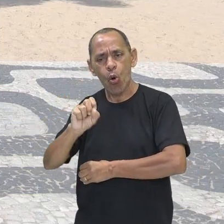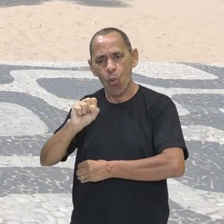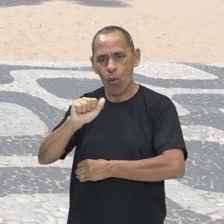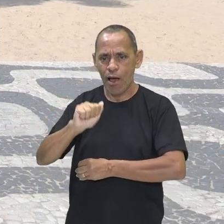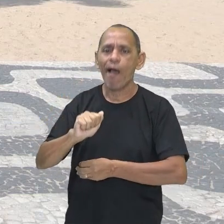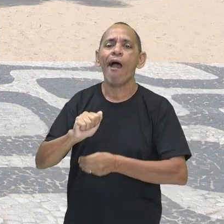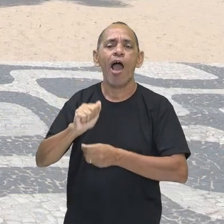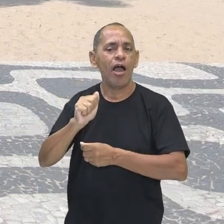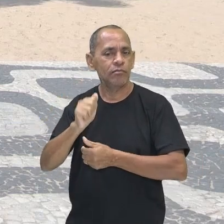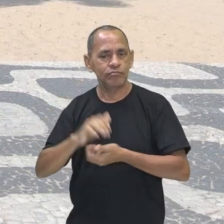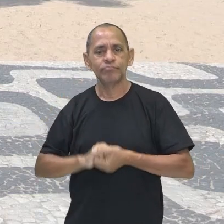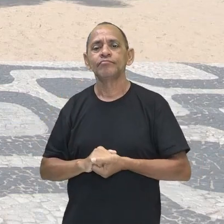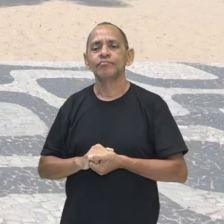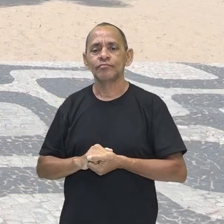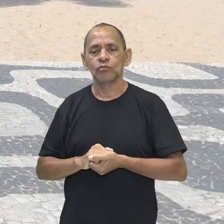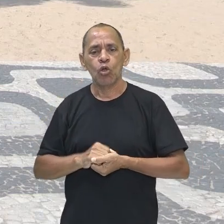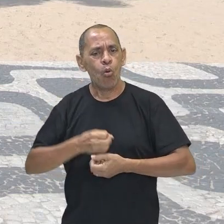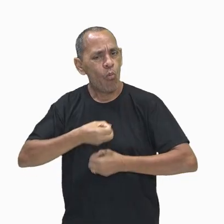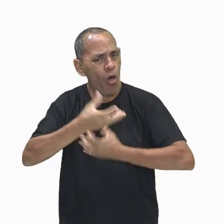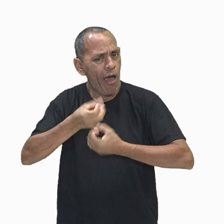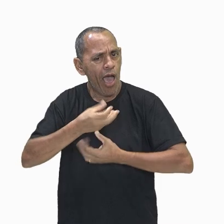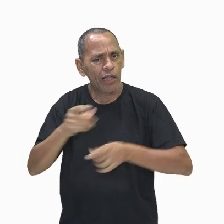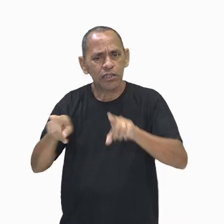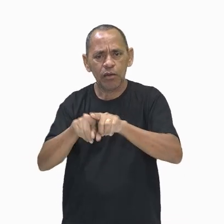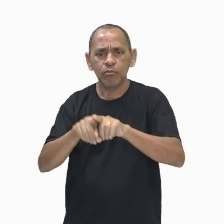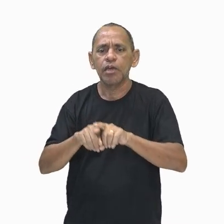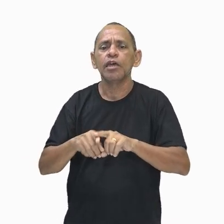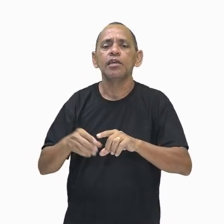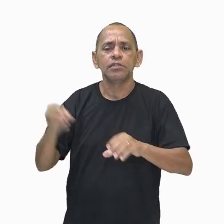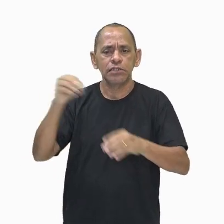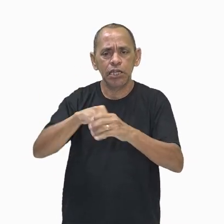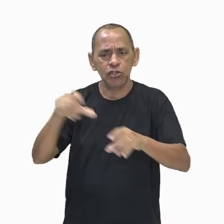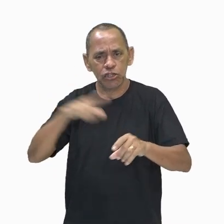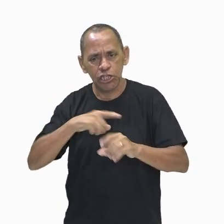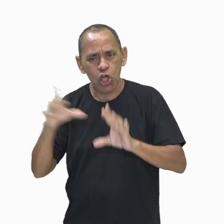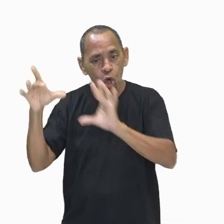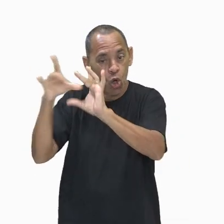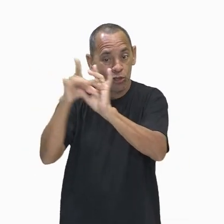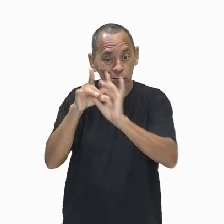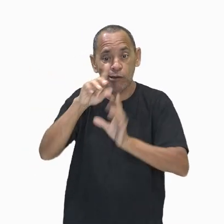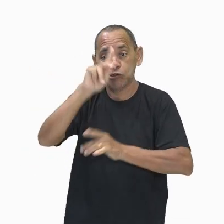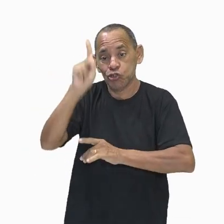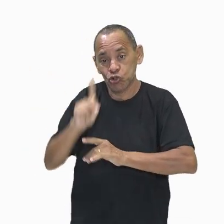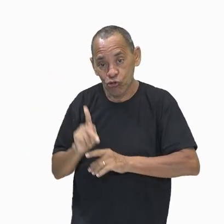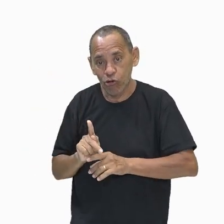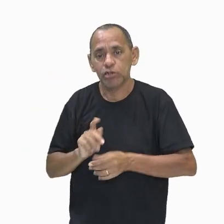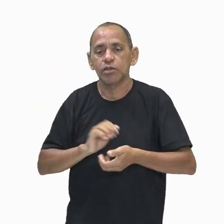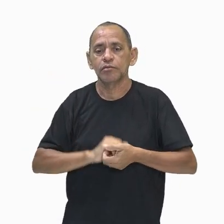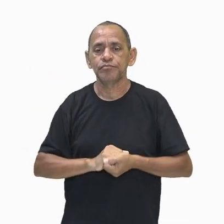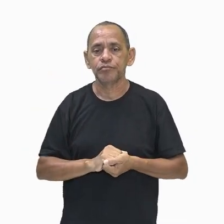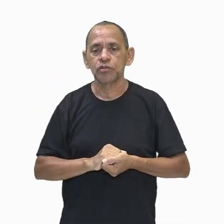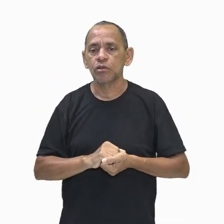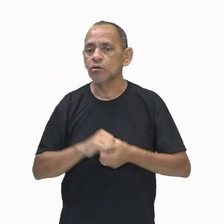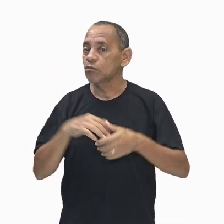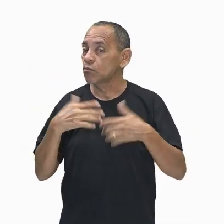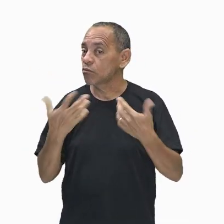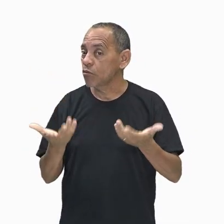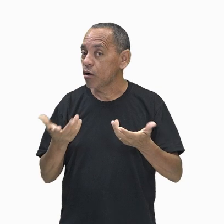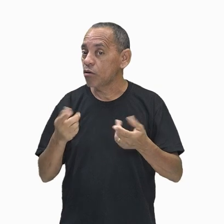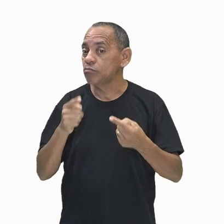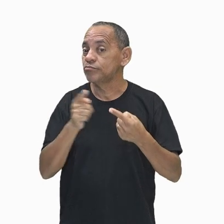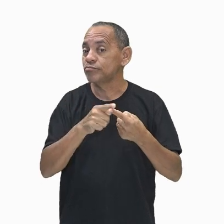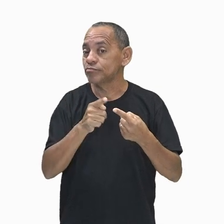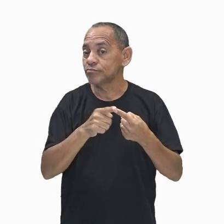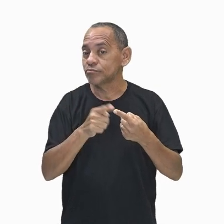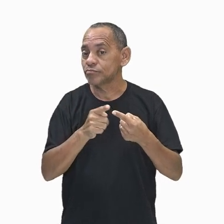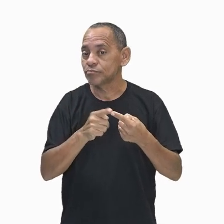nós podemos falar também sobre o contexto histórico que envolve esse movimento. E qual é esse contexto histórico da bossa nova?